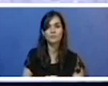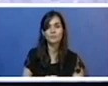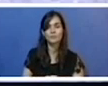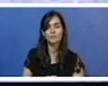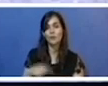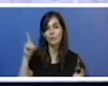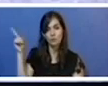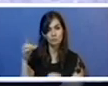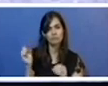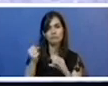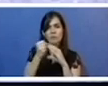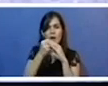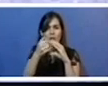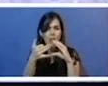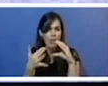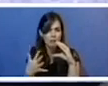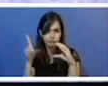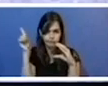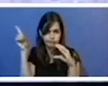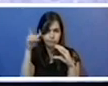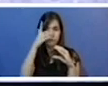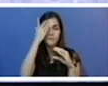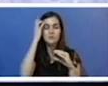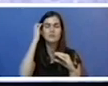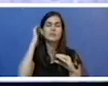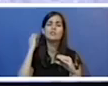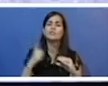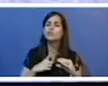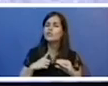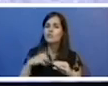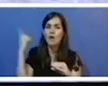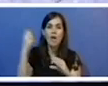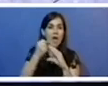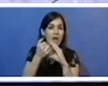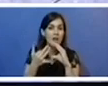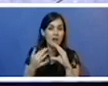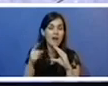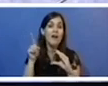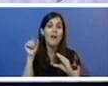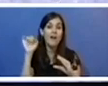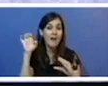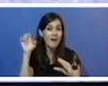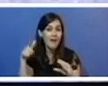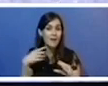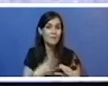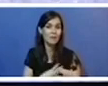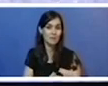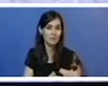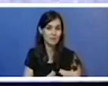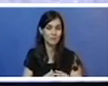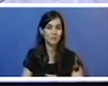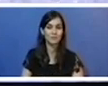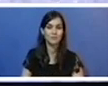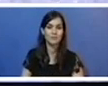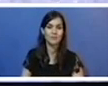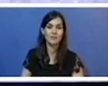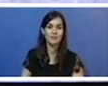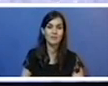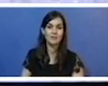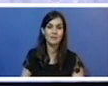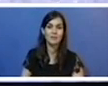que eu elenquei aqui. Se tiver uma dessas características aqui, é mamífero, com certeza. Então, todo mamífero